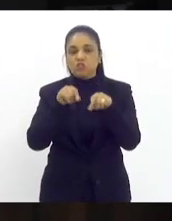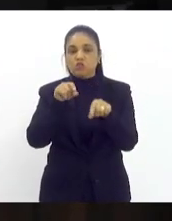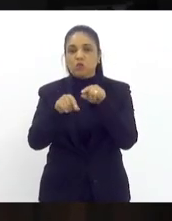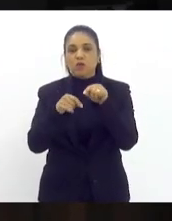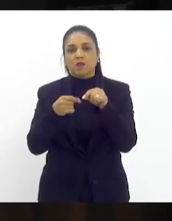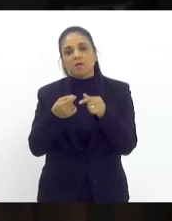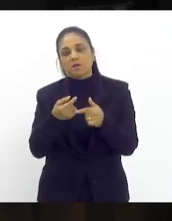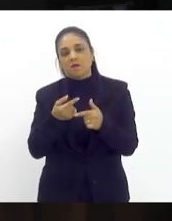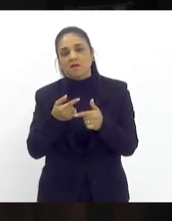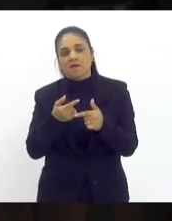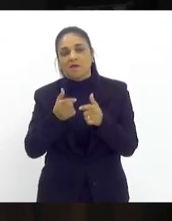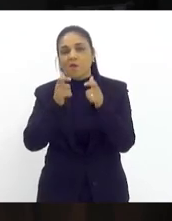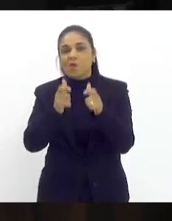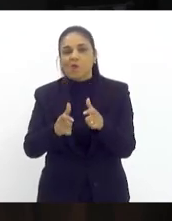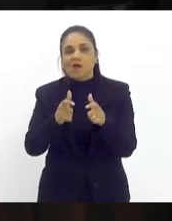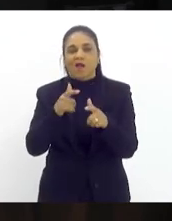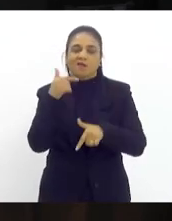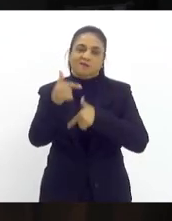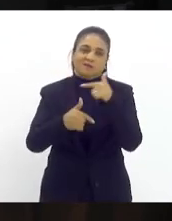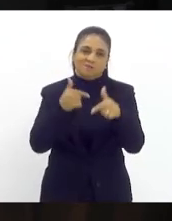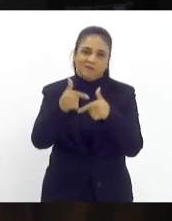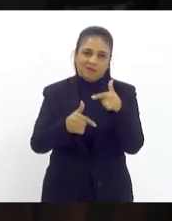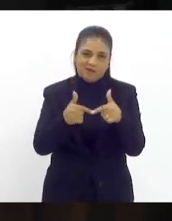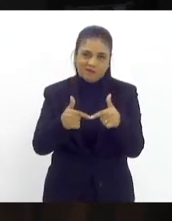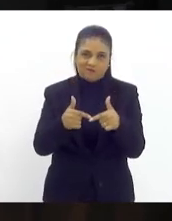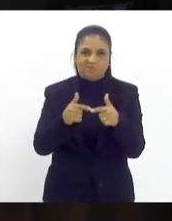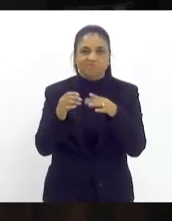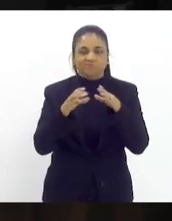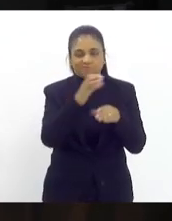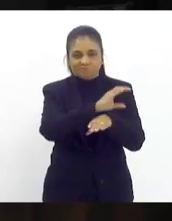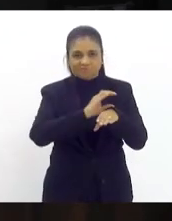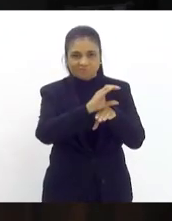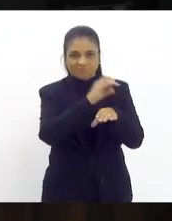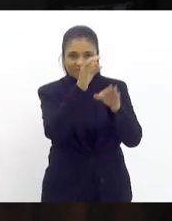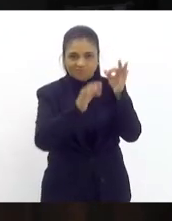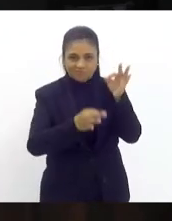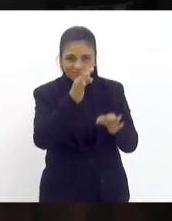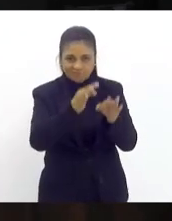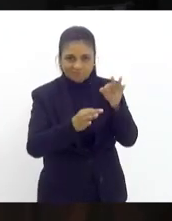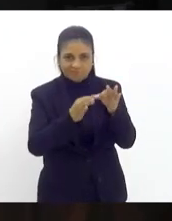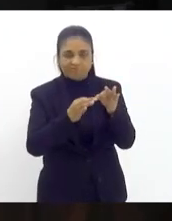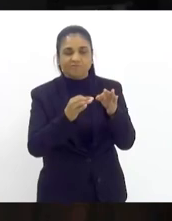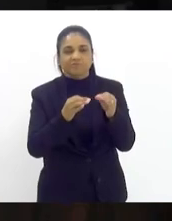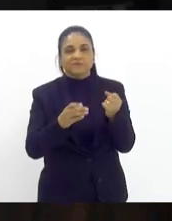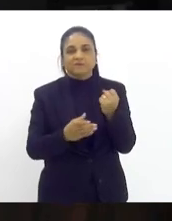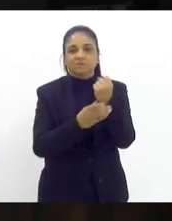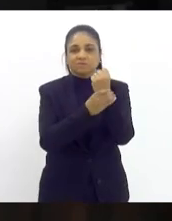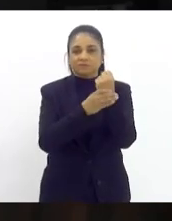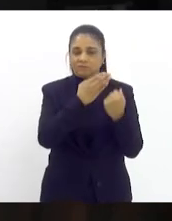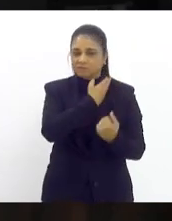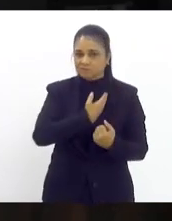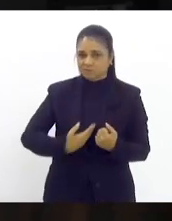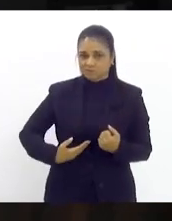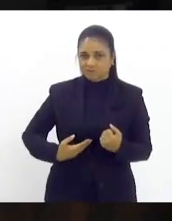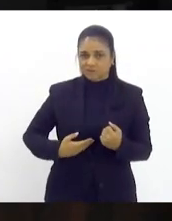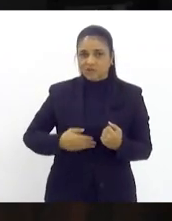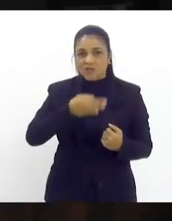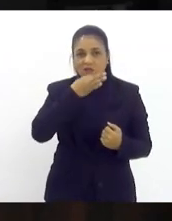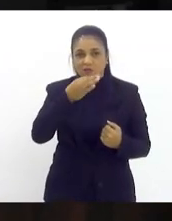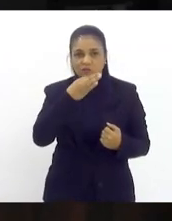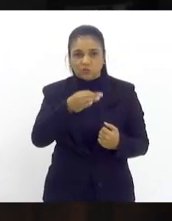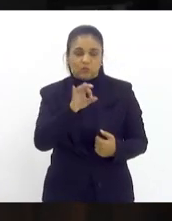lotação pareceres das comissões Constituição e justiça pela legalidade de segurança pública e assuntos de polícia